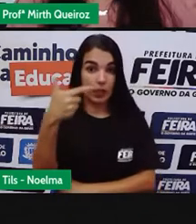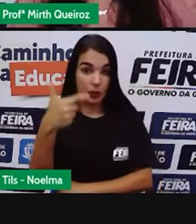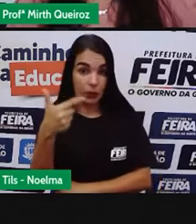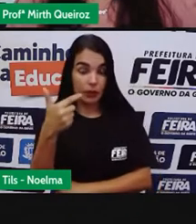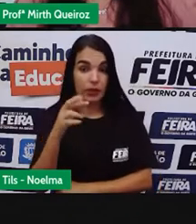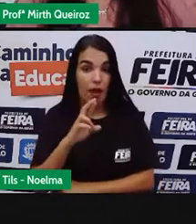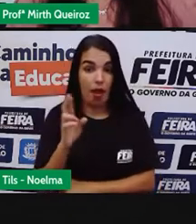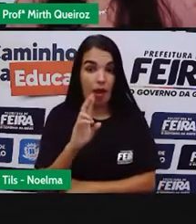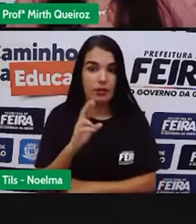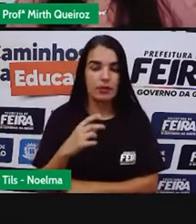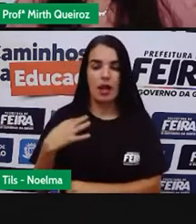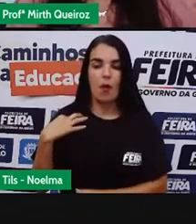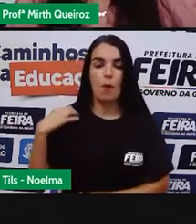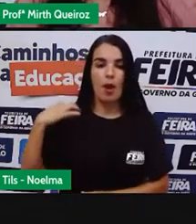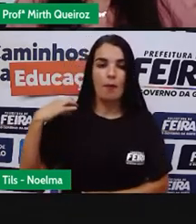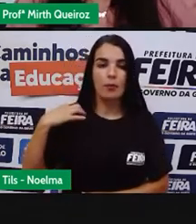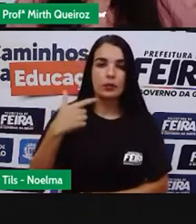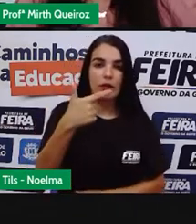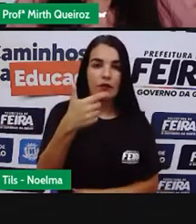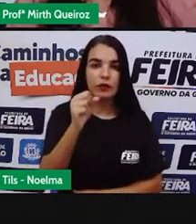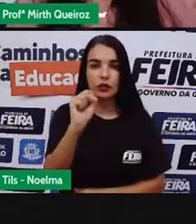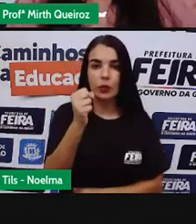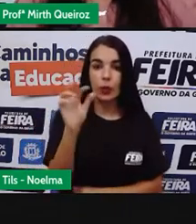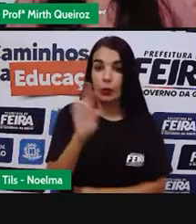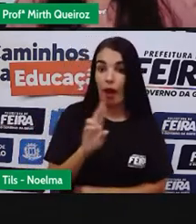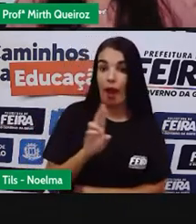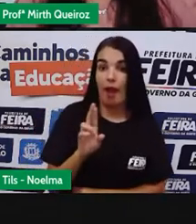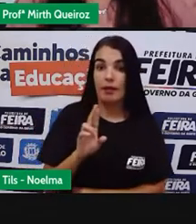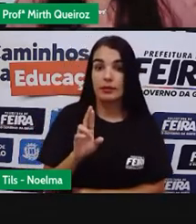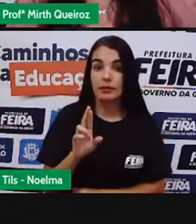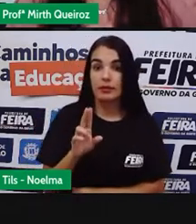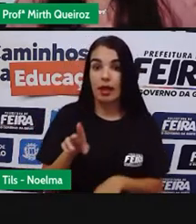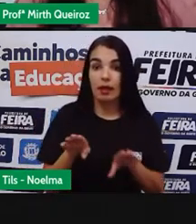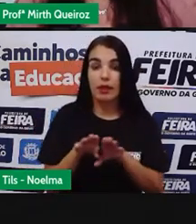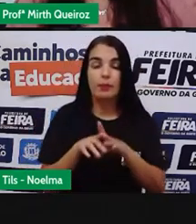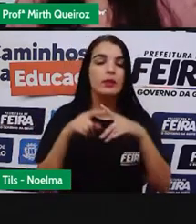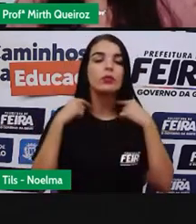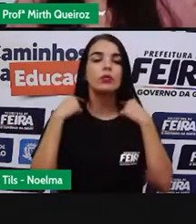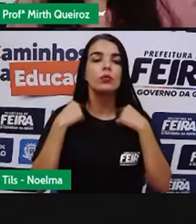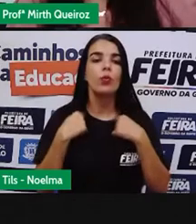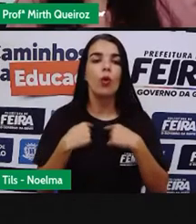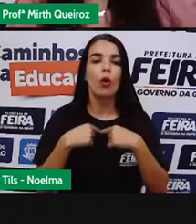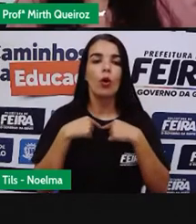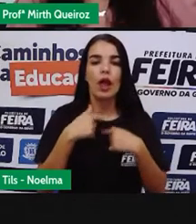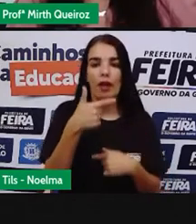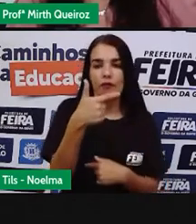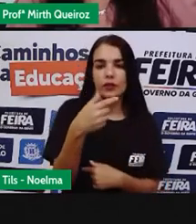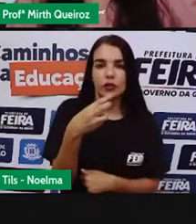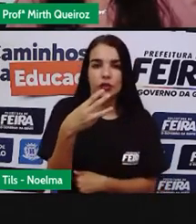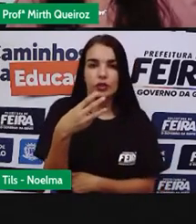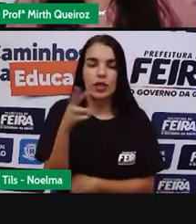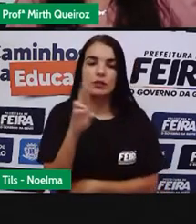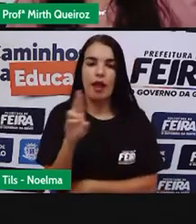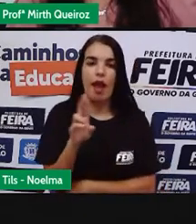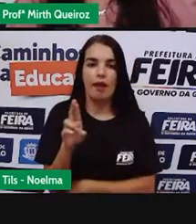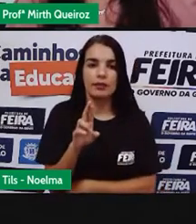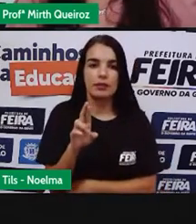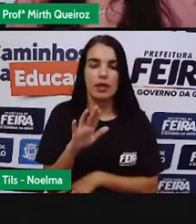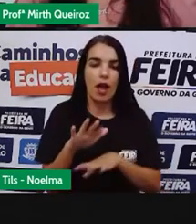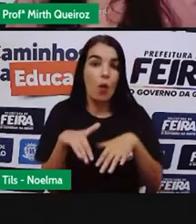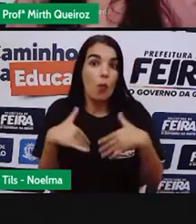R$ 52, uma blusa R$ 28 e temos aí um colarinho de R$ 23.